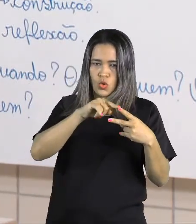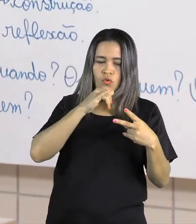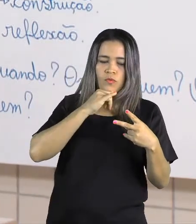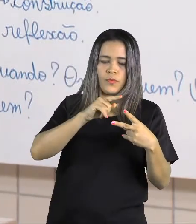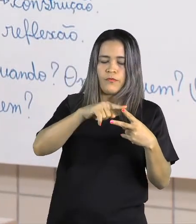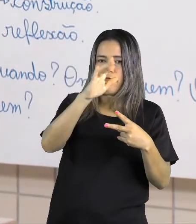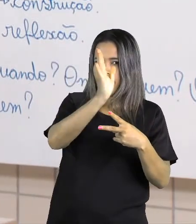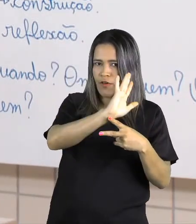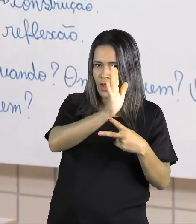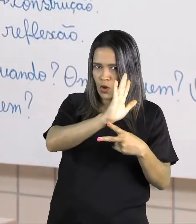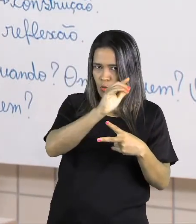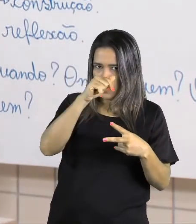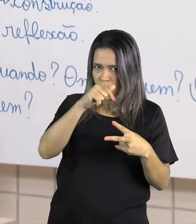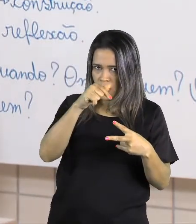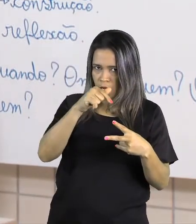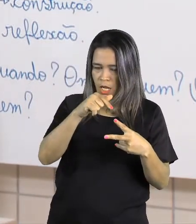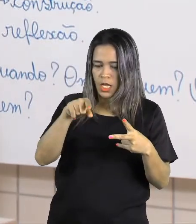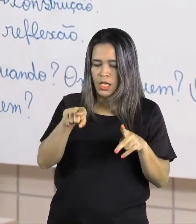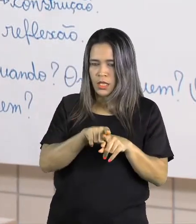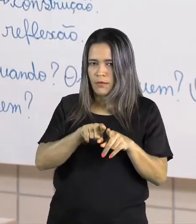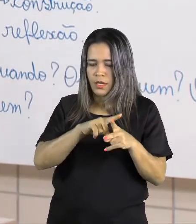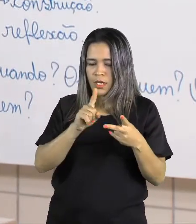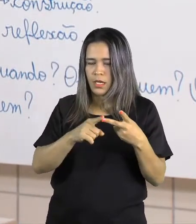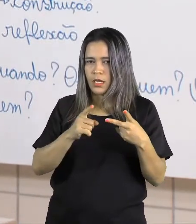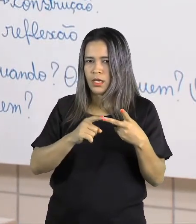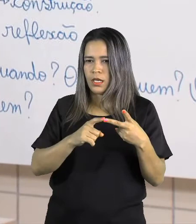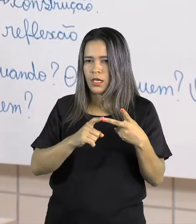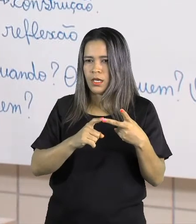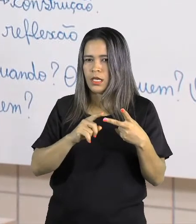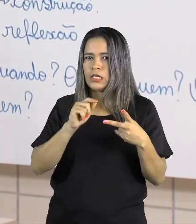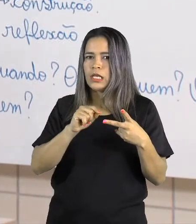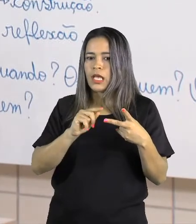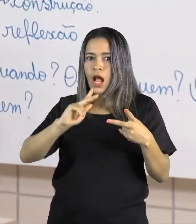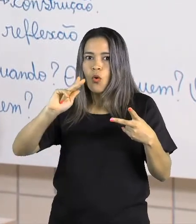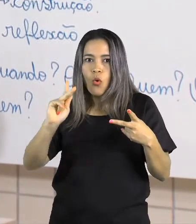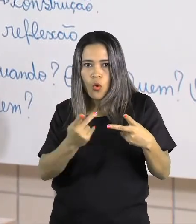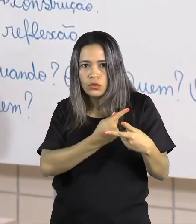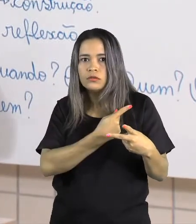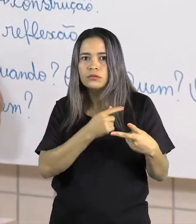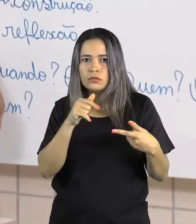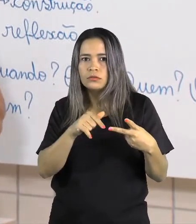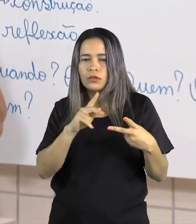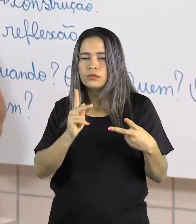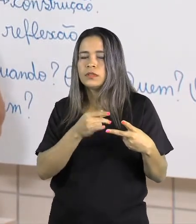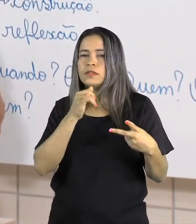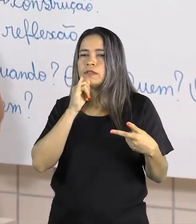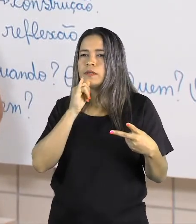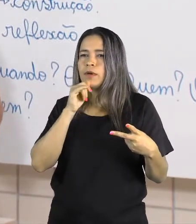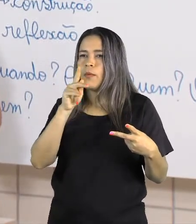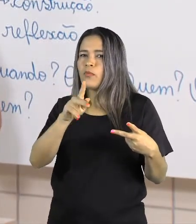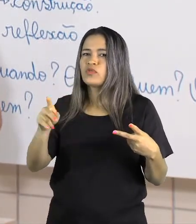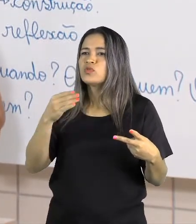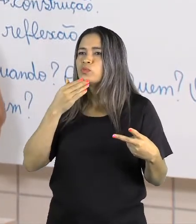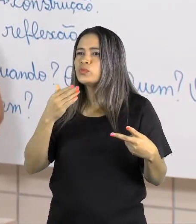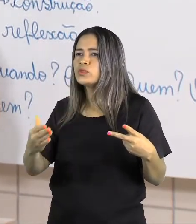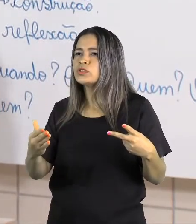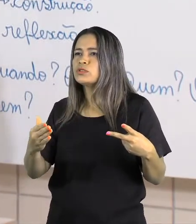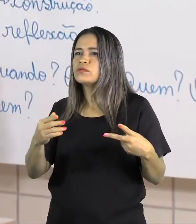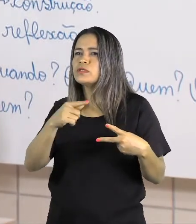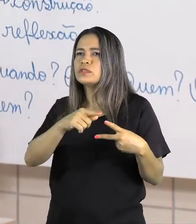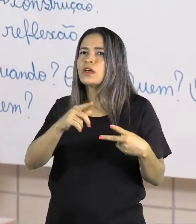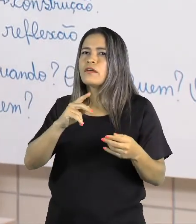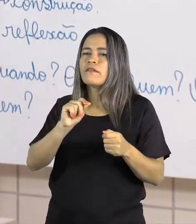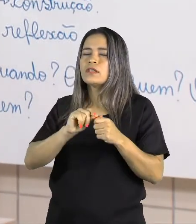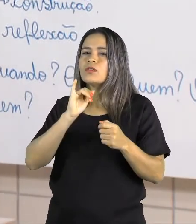filme, certo? E o relato de um acontecimento. Digamos que a professora te pediu que fizesse um relato de observação